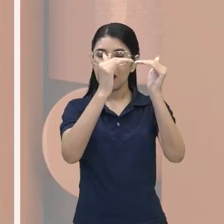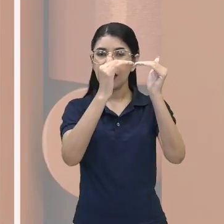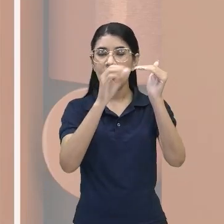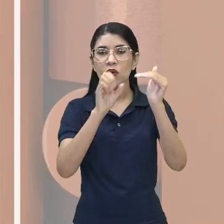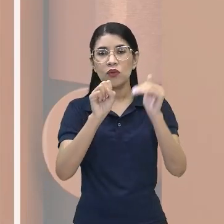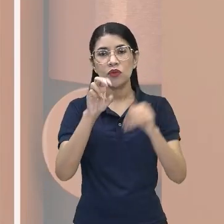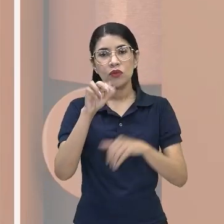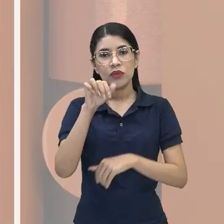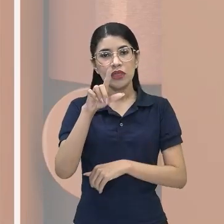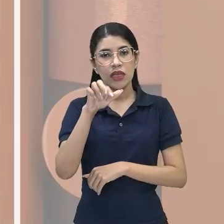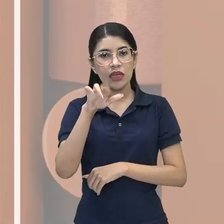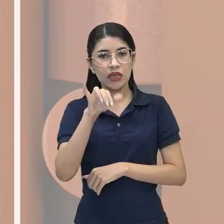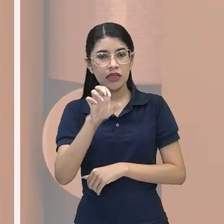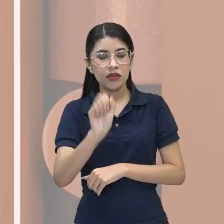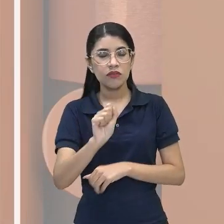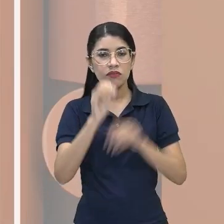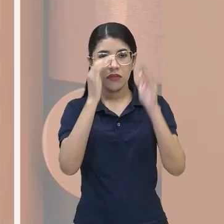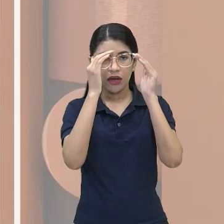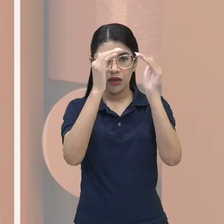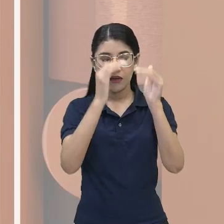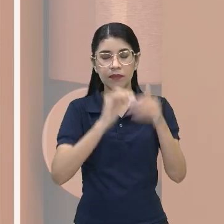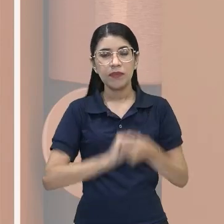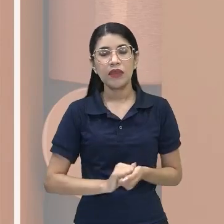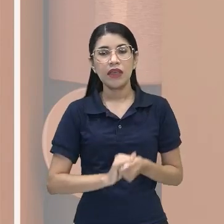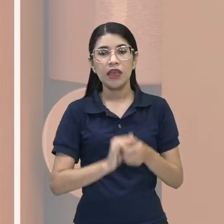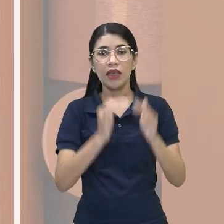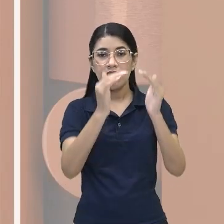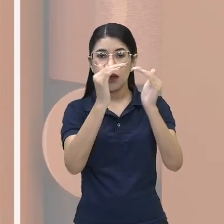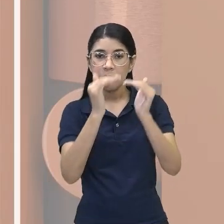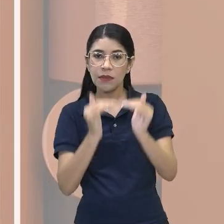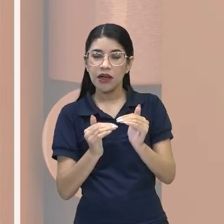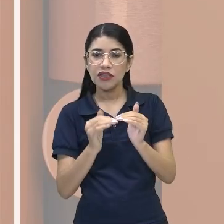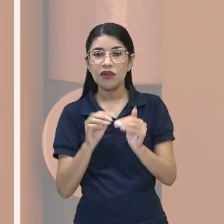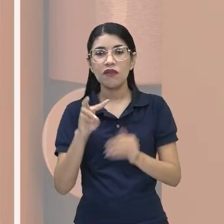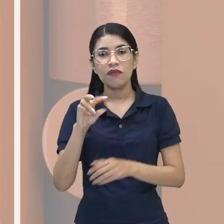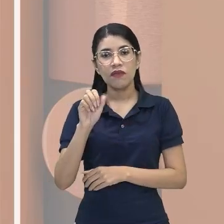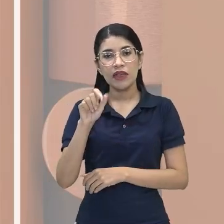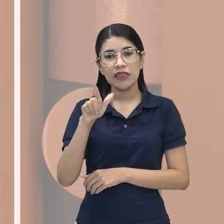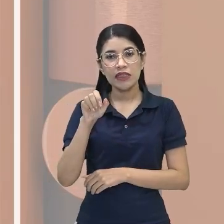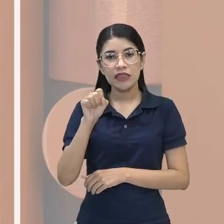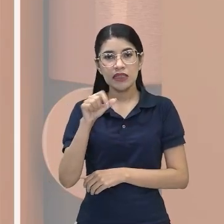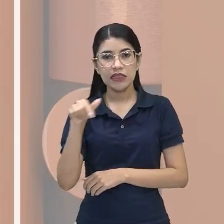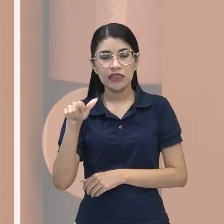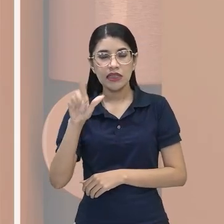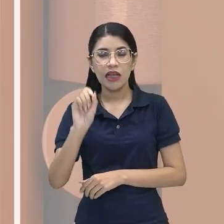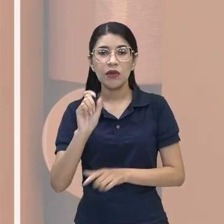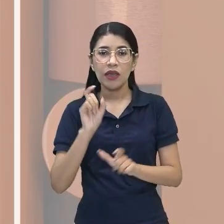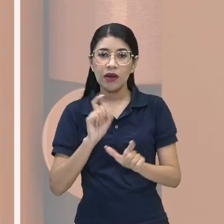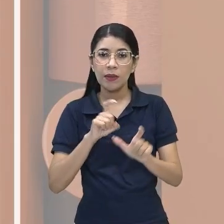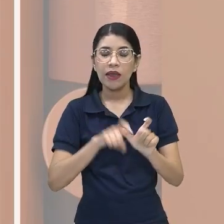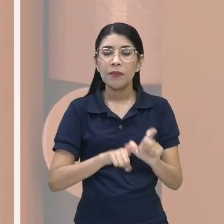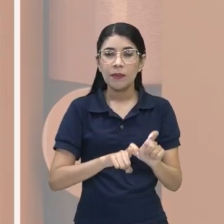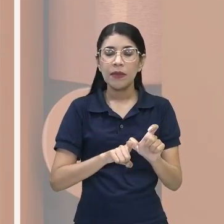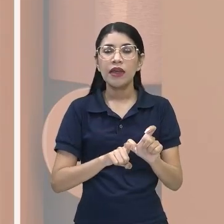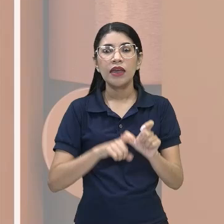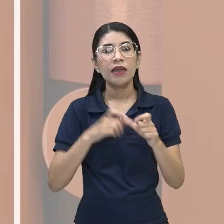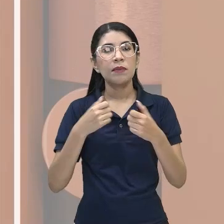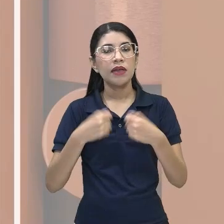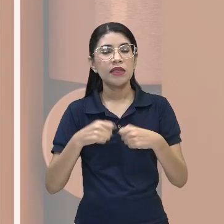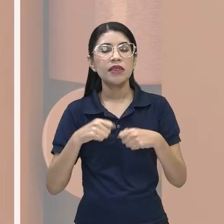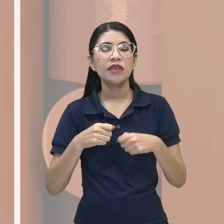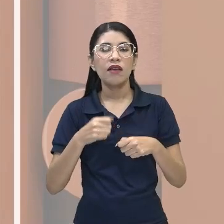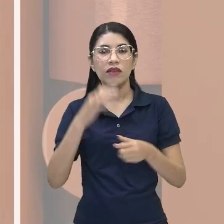que era o senhor feudal, e o seu vassalo, que era o indivíduo que prestava fidelidade e